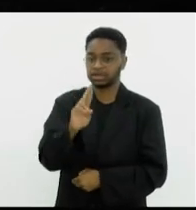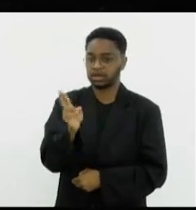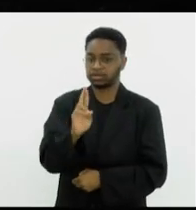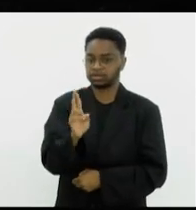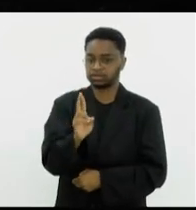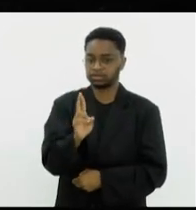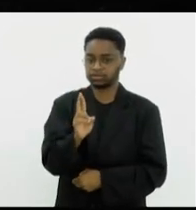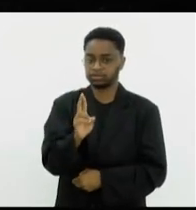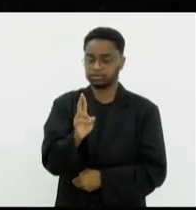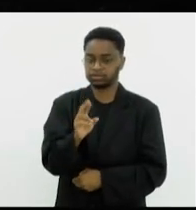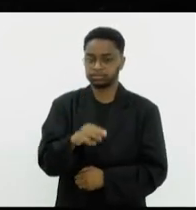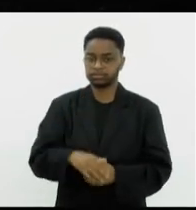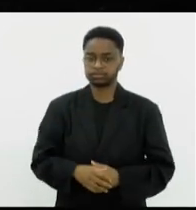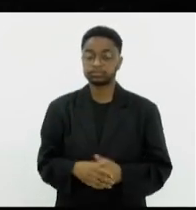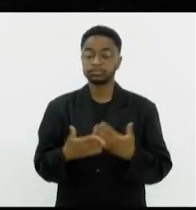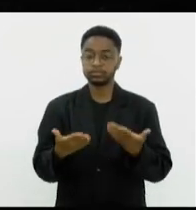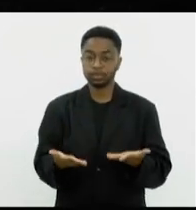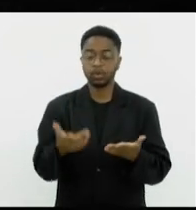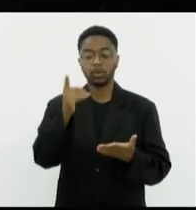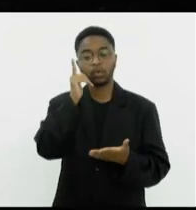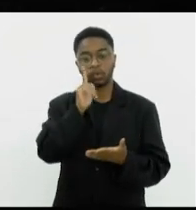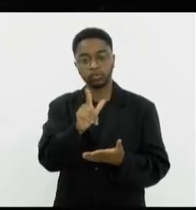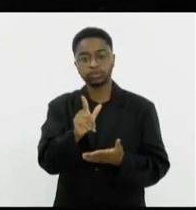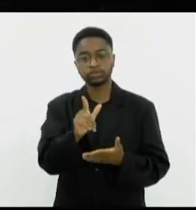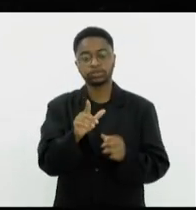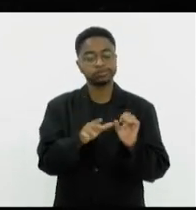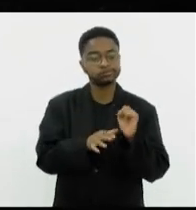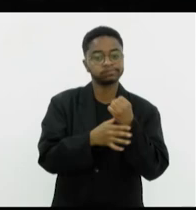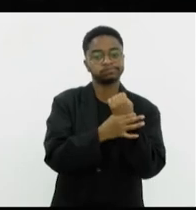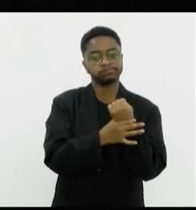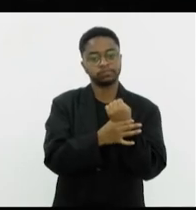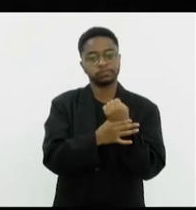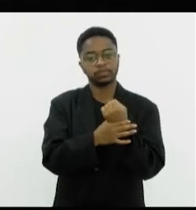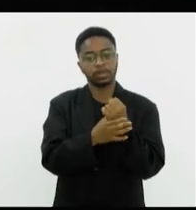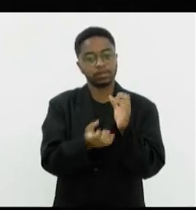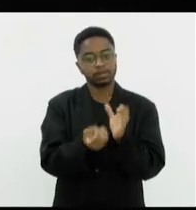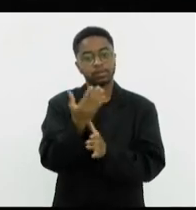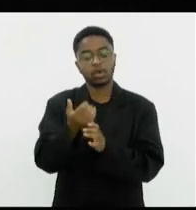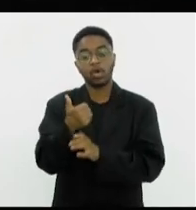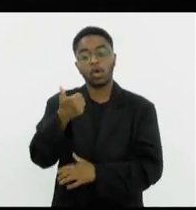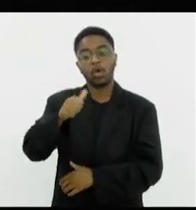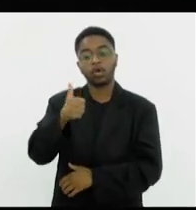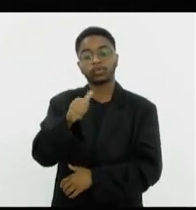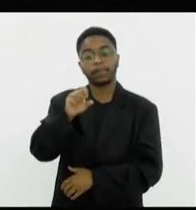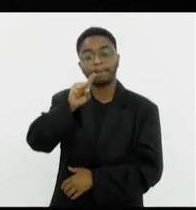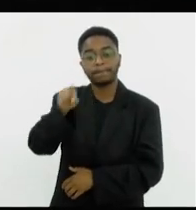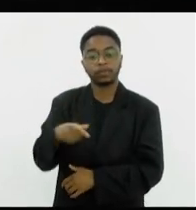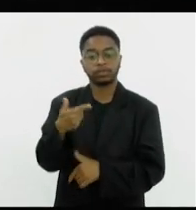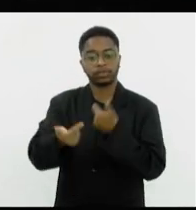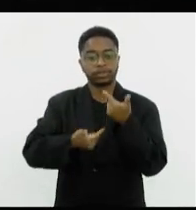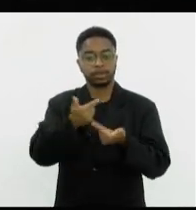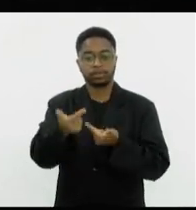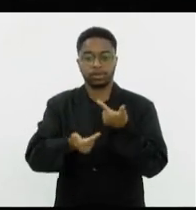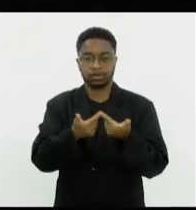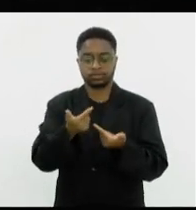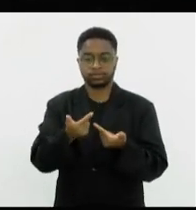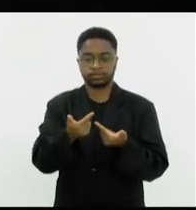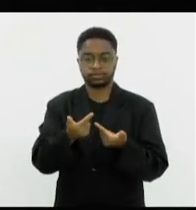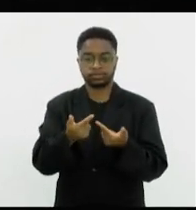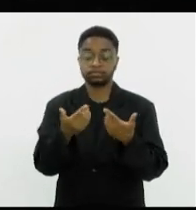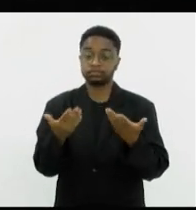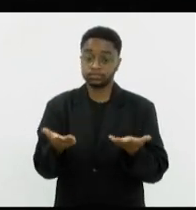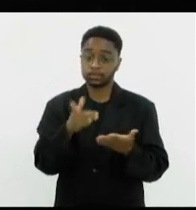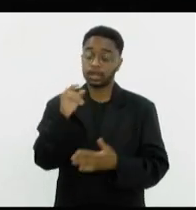R$ 6,52. Foram gerados ou garantidos mais de 11 mil empregos diretos e indiretos. E